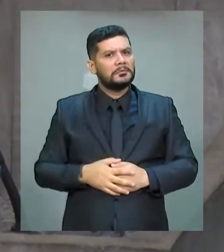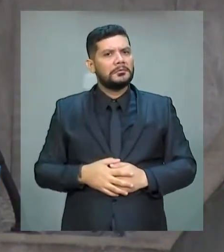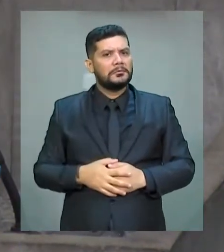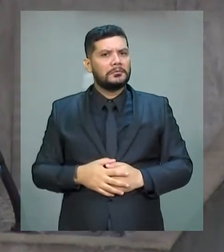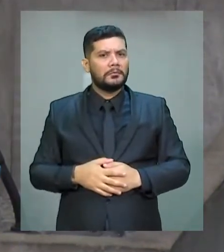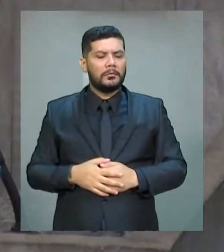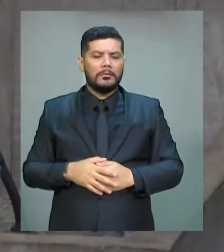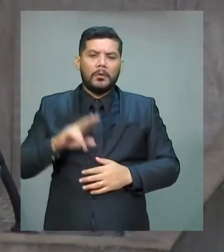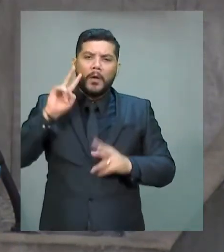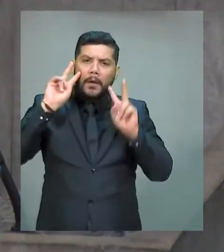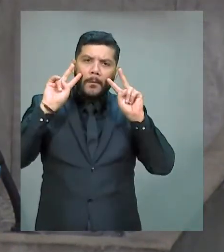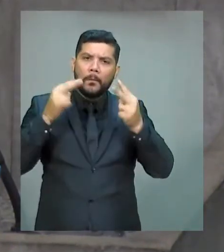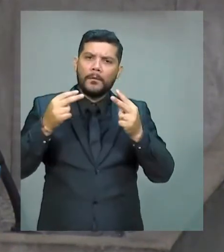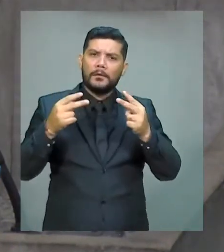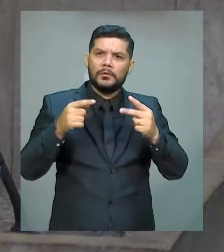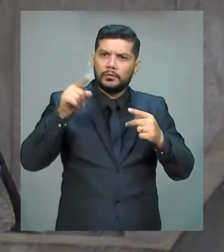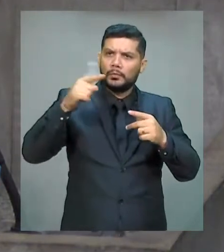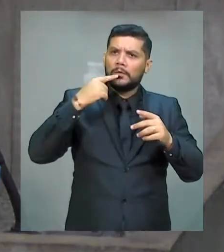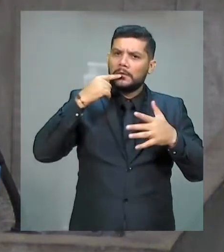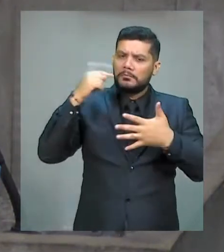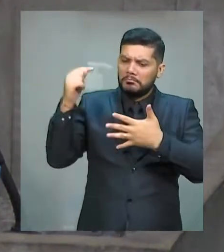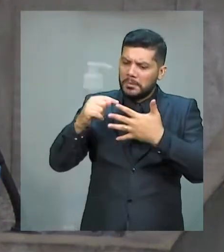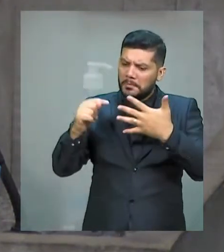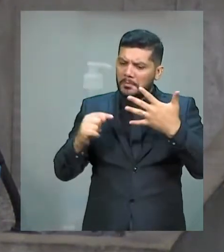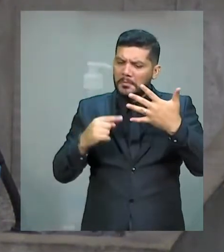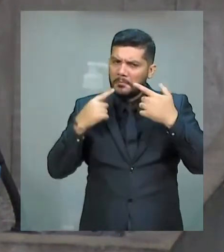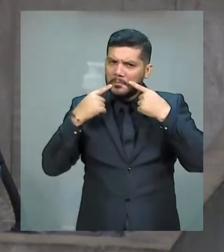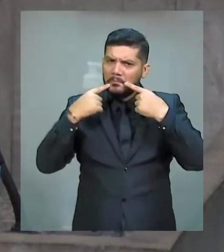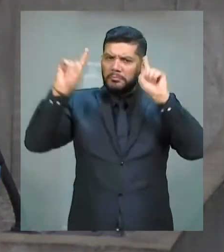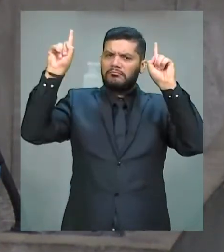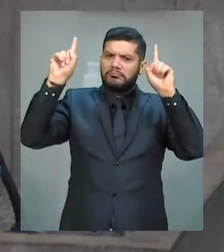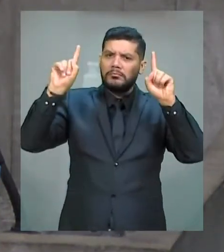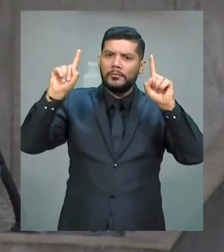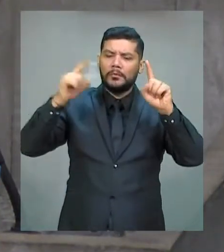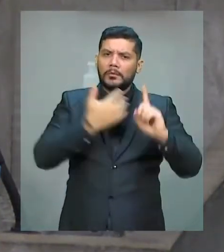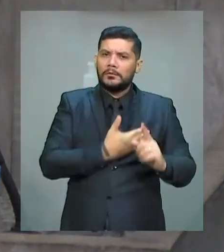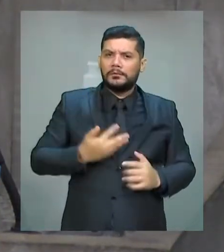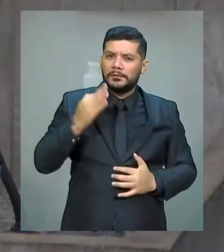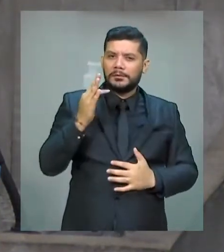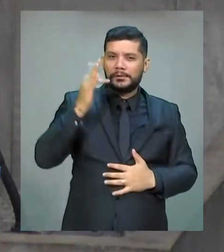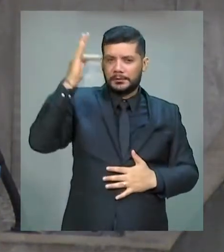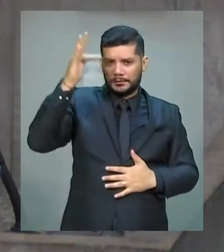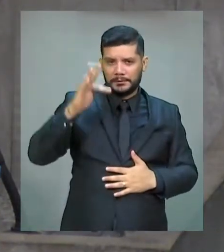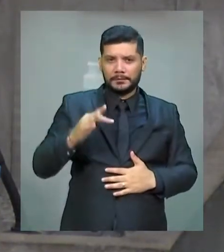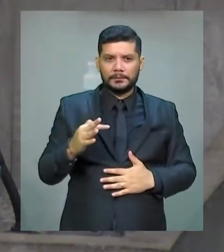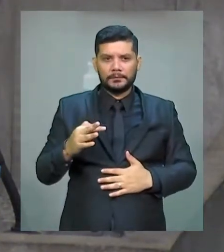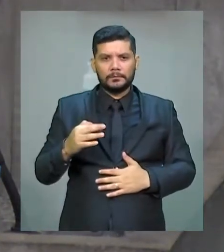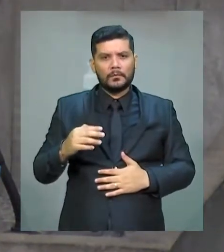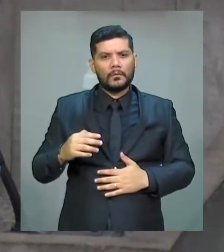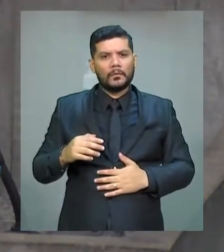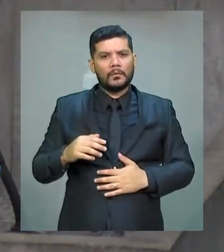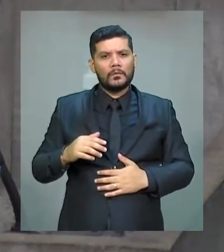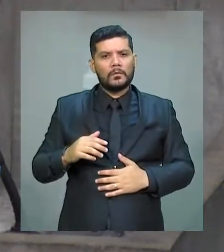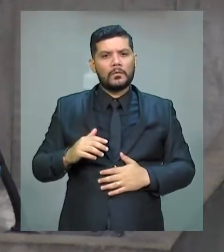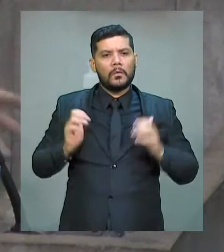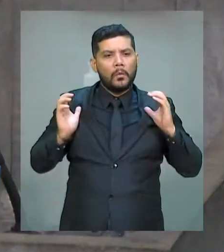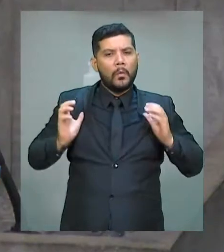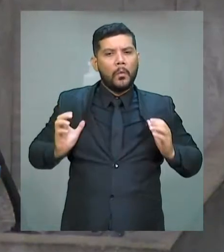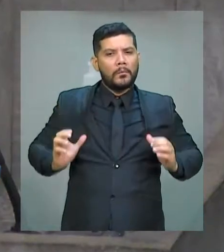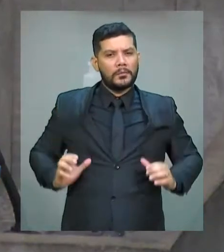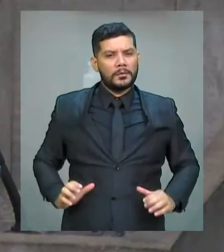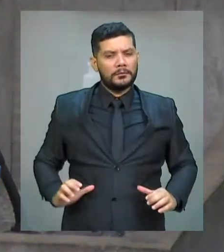legítima de suas críticas em relação ao governo federal, em relação a comportamentos díspares